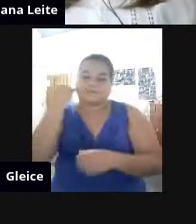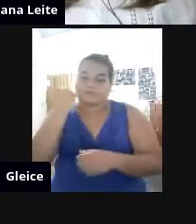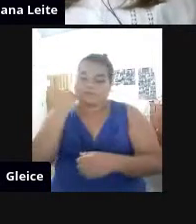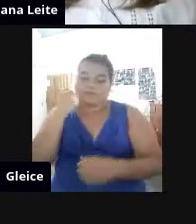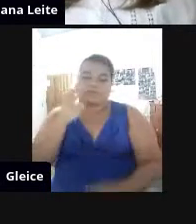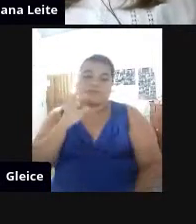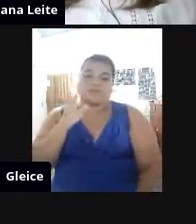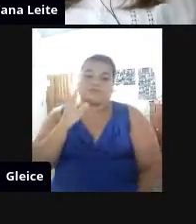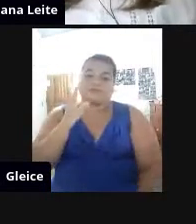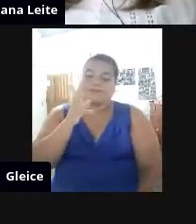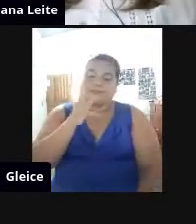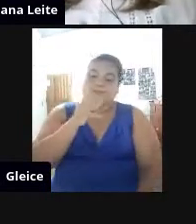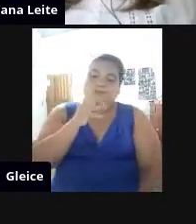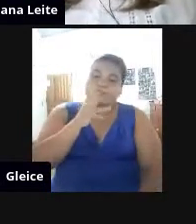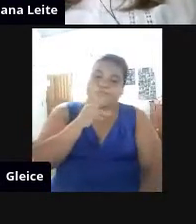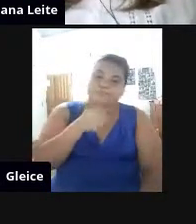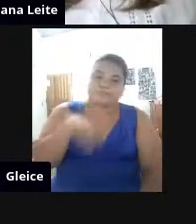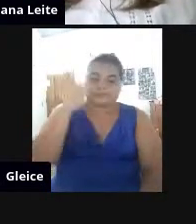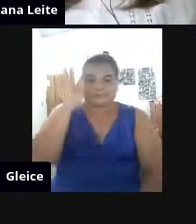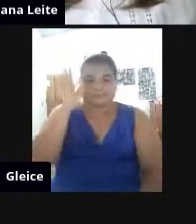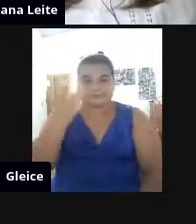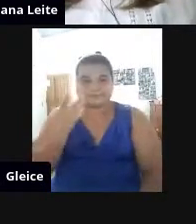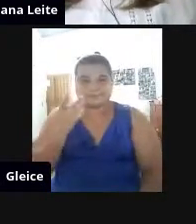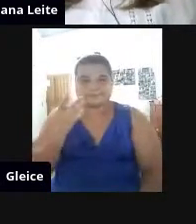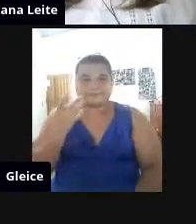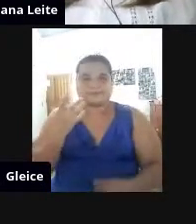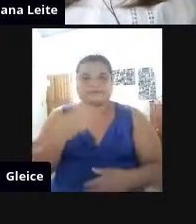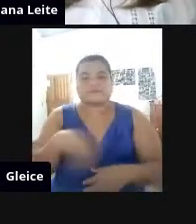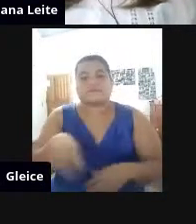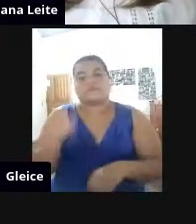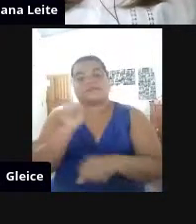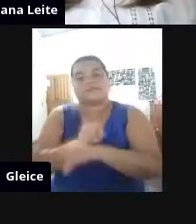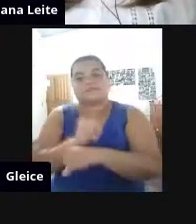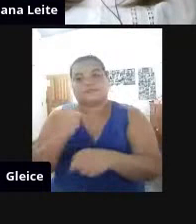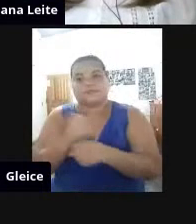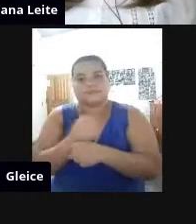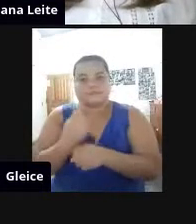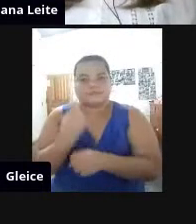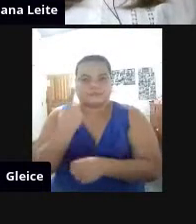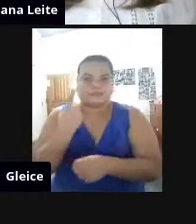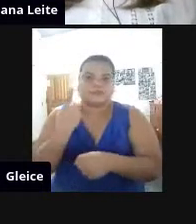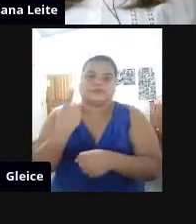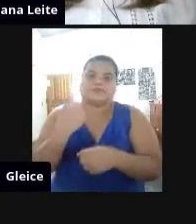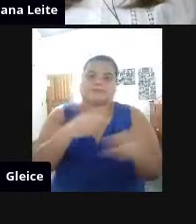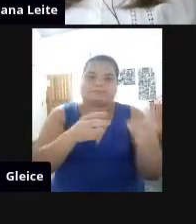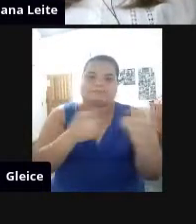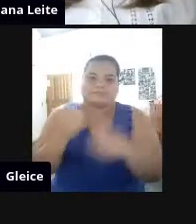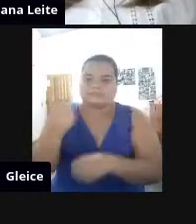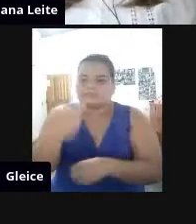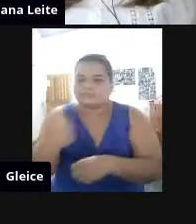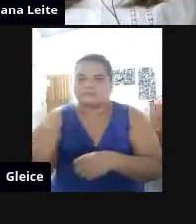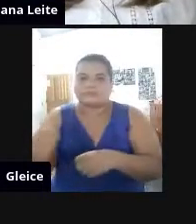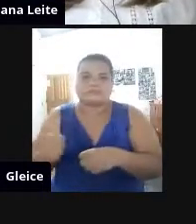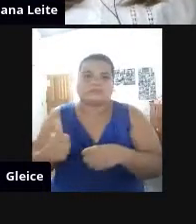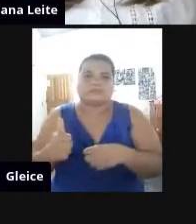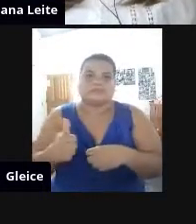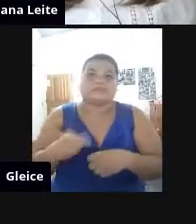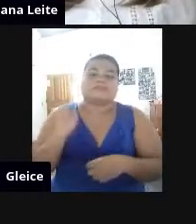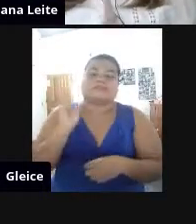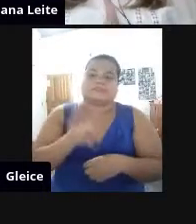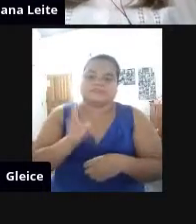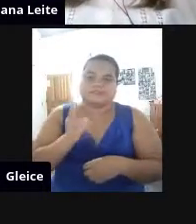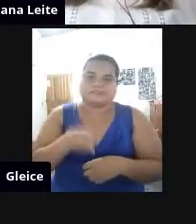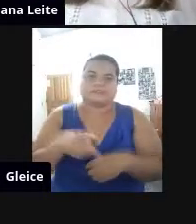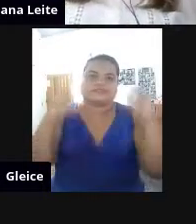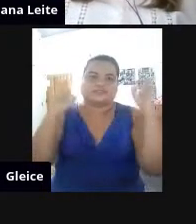ter conseguir perceber esses efeitos, e é uma dieta muito restritiva e difícil para crianças com seletividade